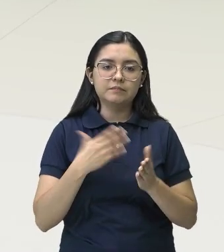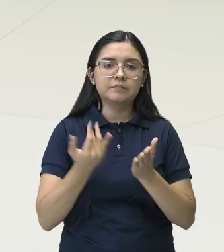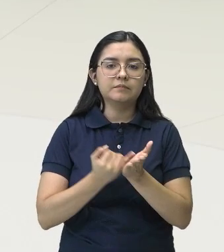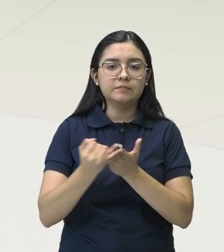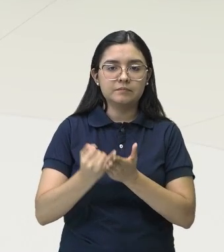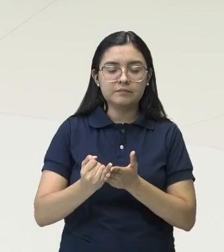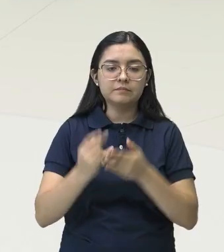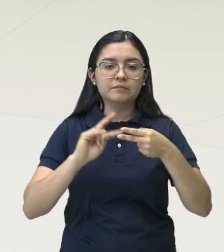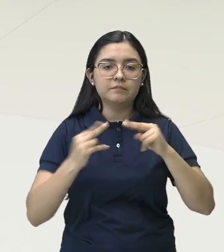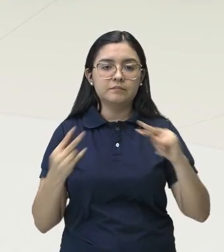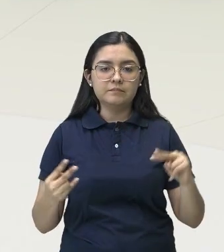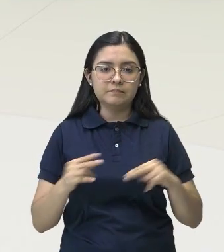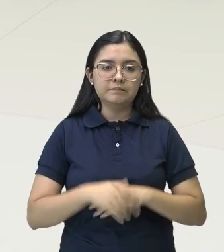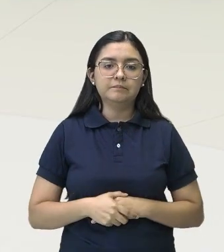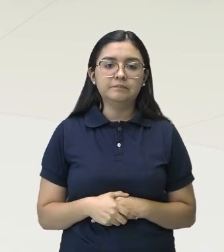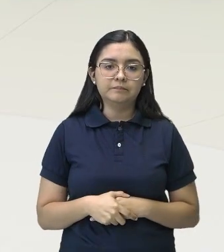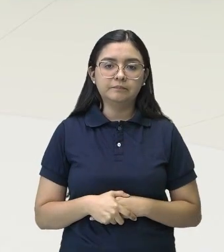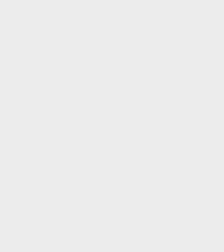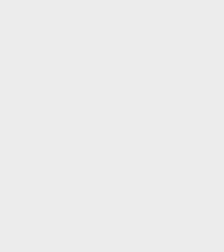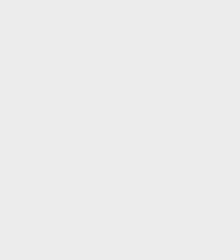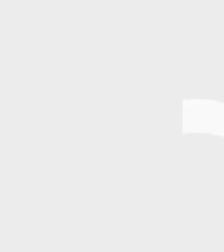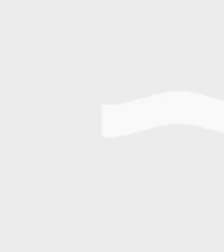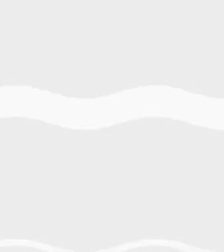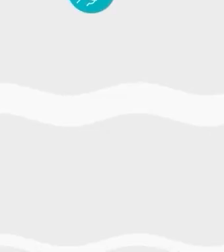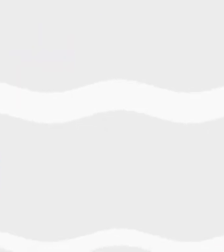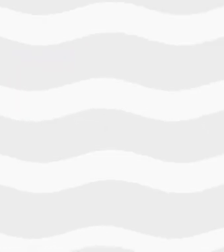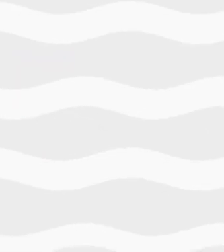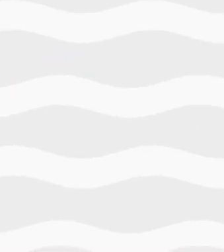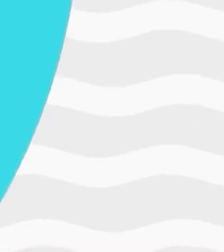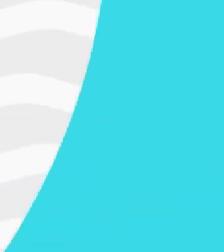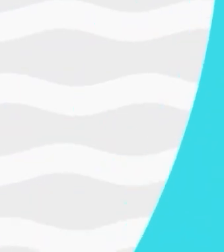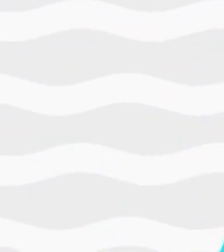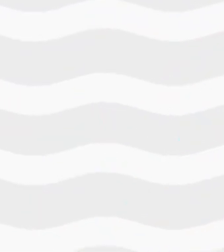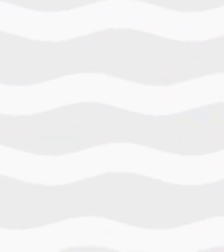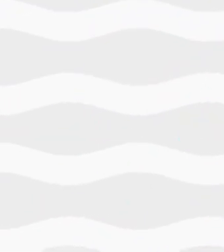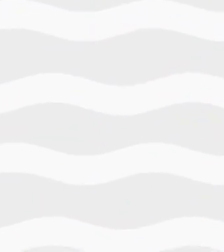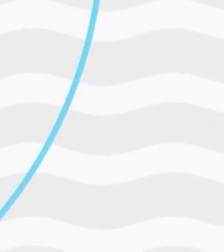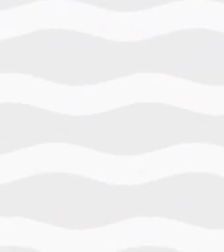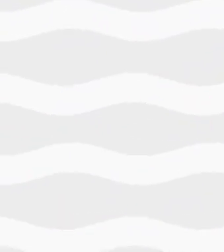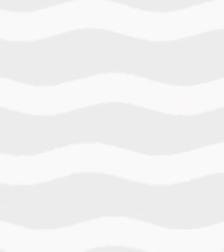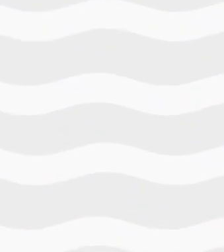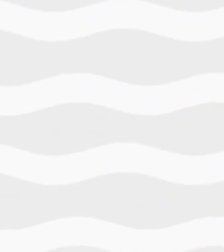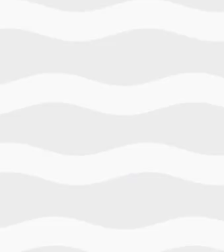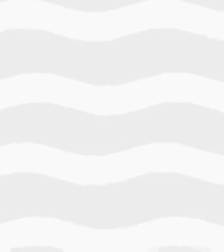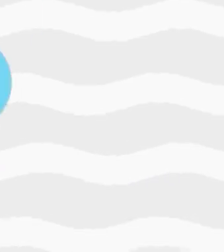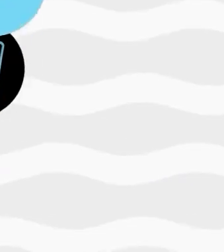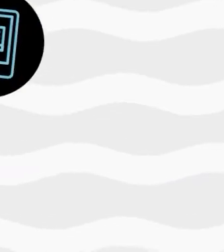genética e até a próxima.